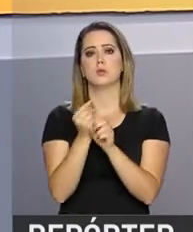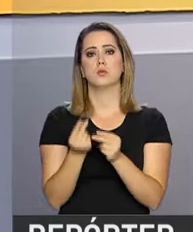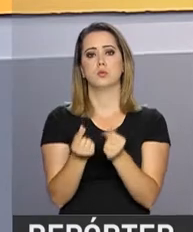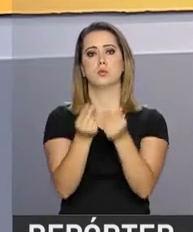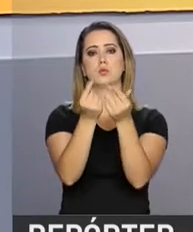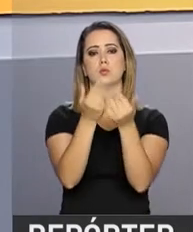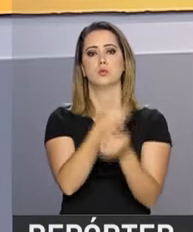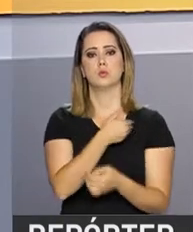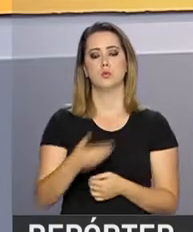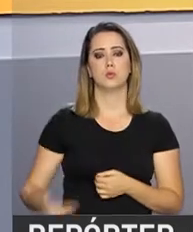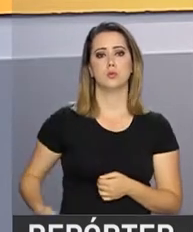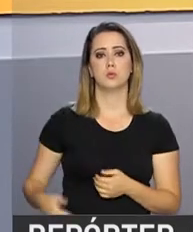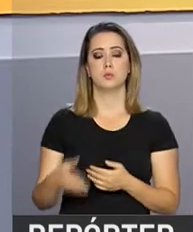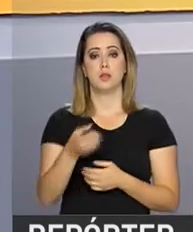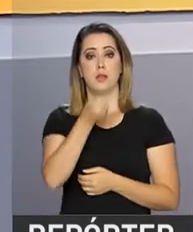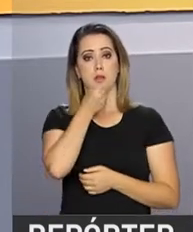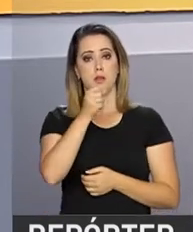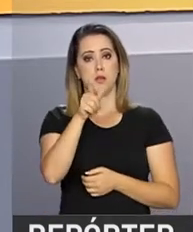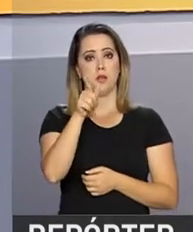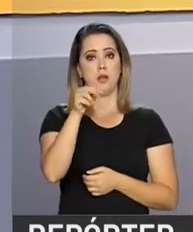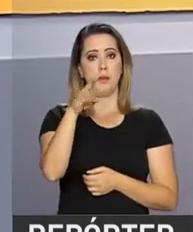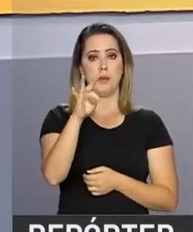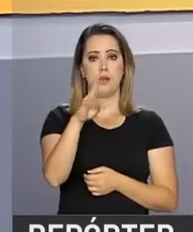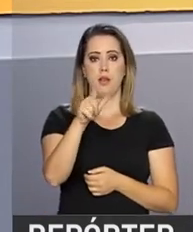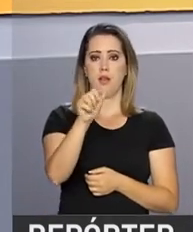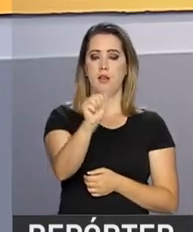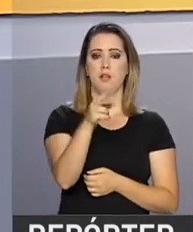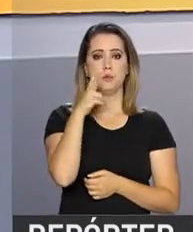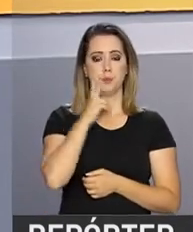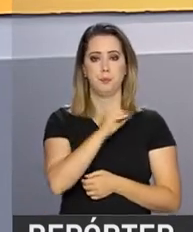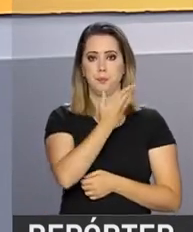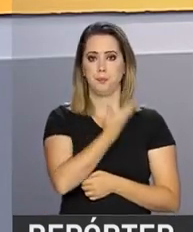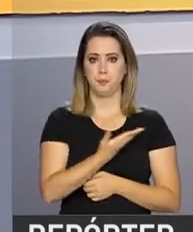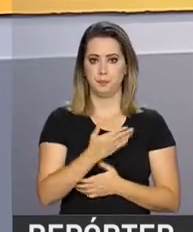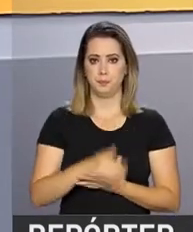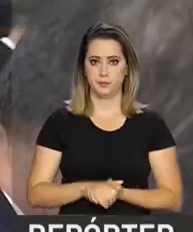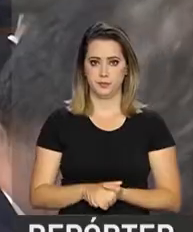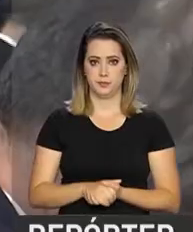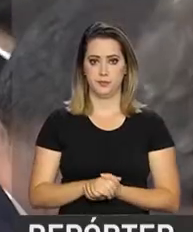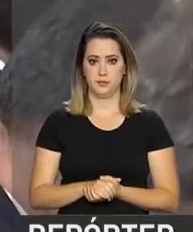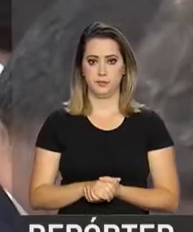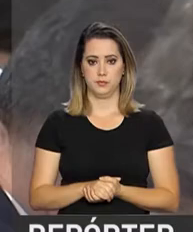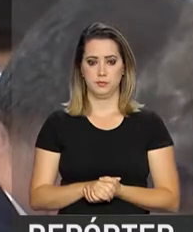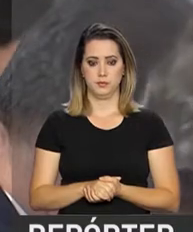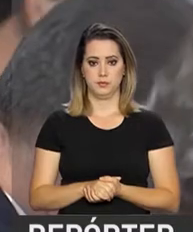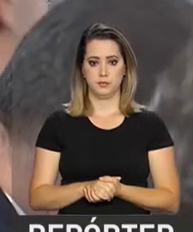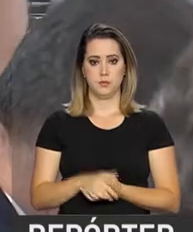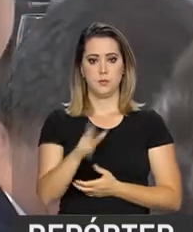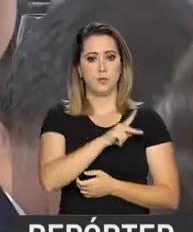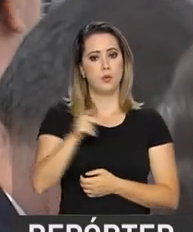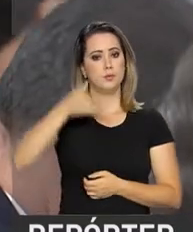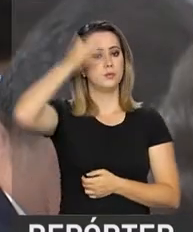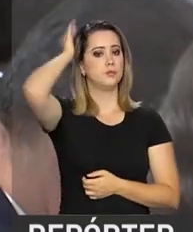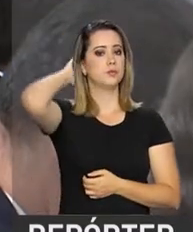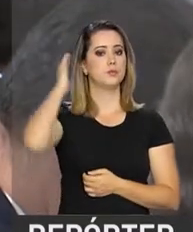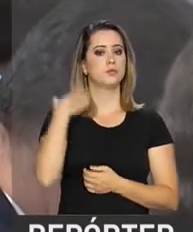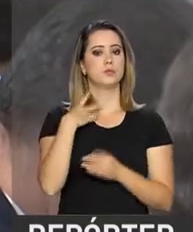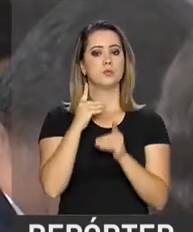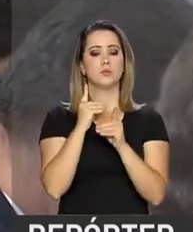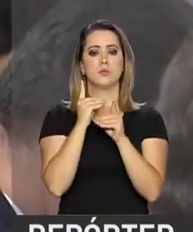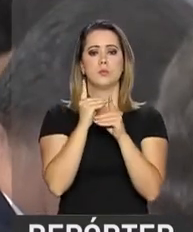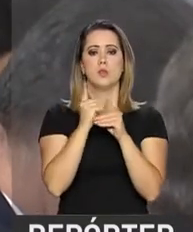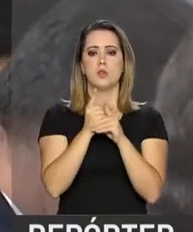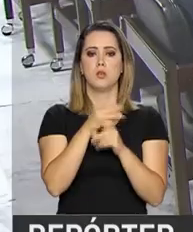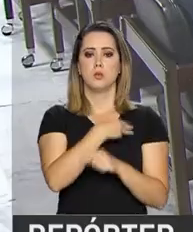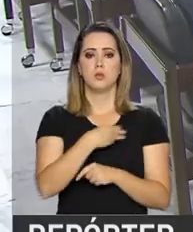públicas a repórter gabriela noronha acompanhou o presidente michel temer se encontrou